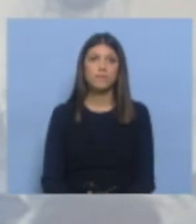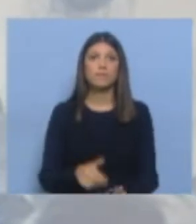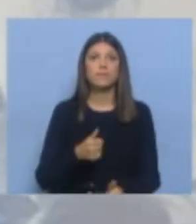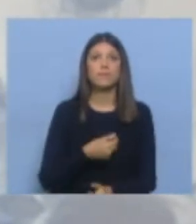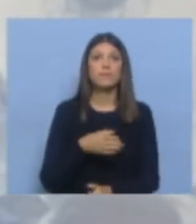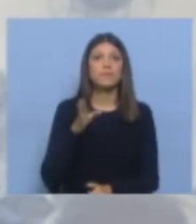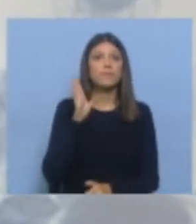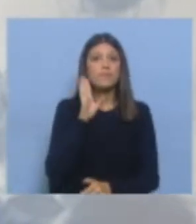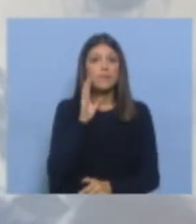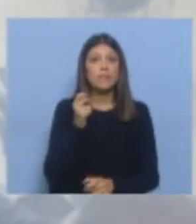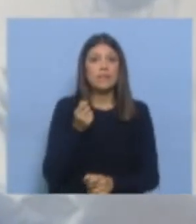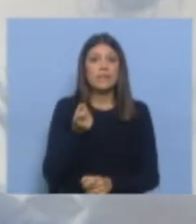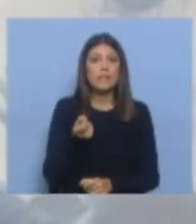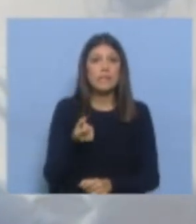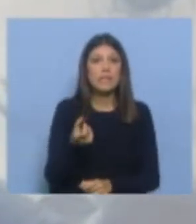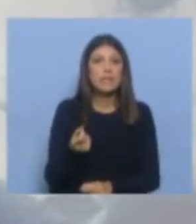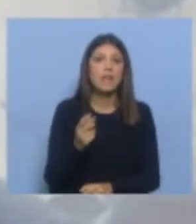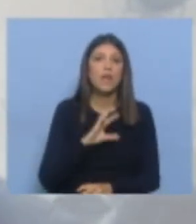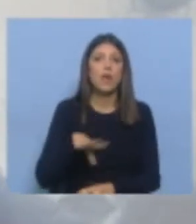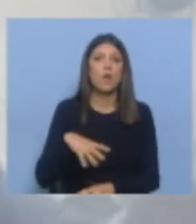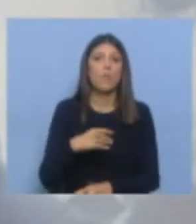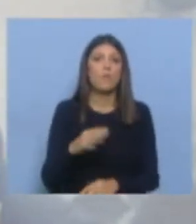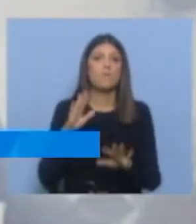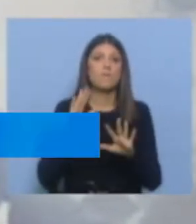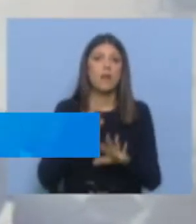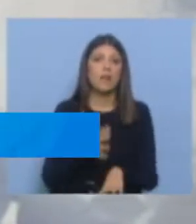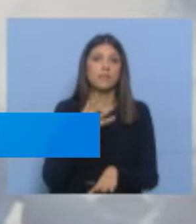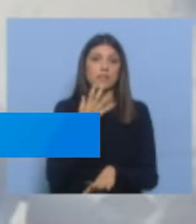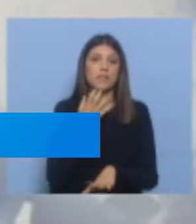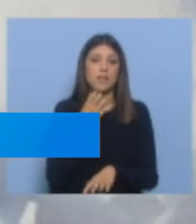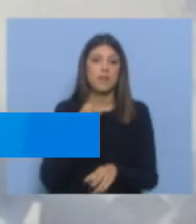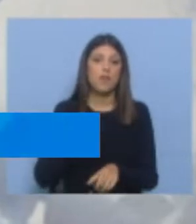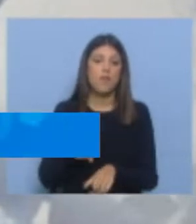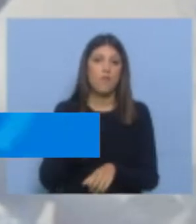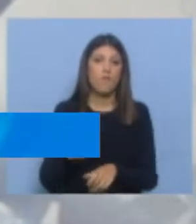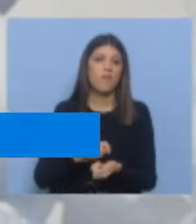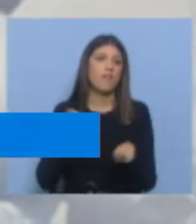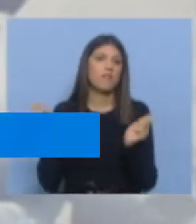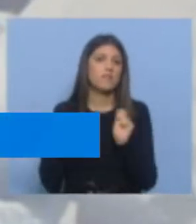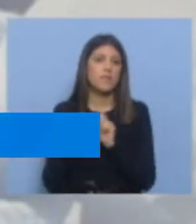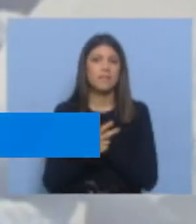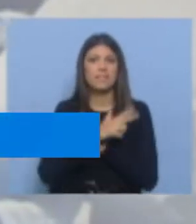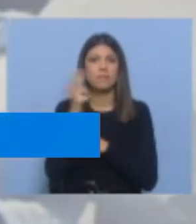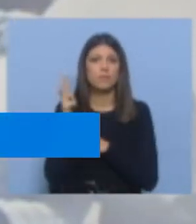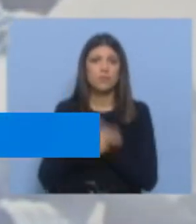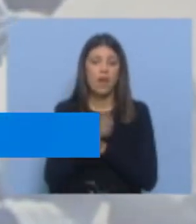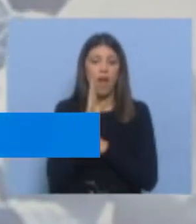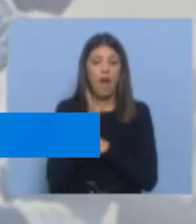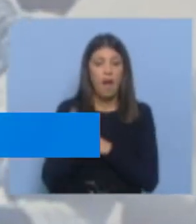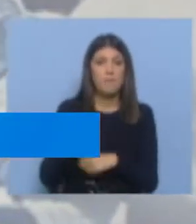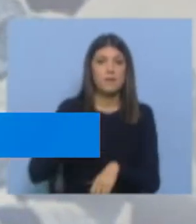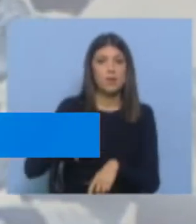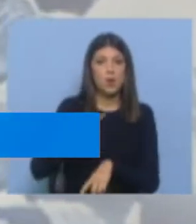Boa tarde. Aos poucos, o mundo está a parar com o receio de um vírus que está a alterar profundamente os nossos hábitos. É o